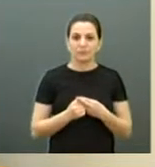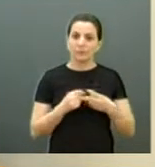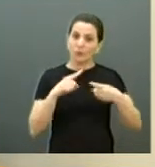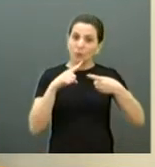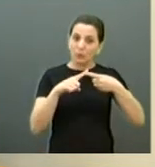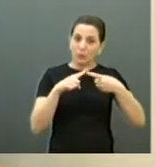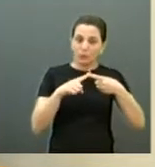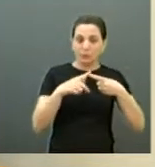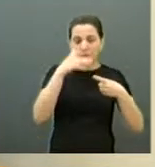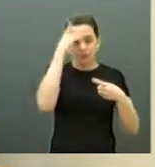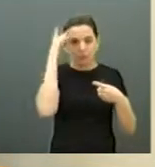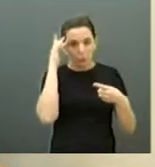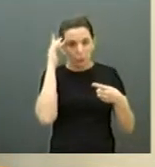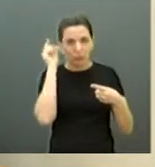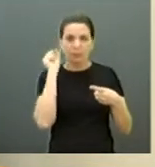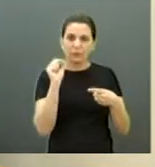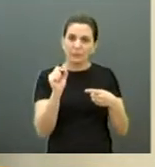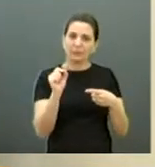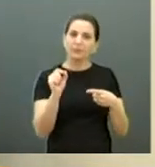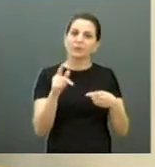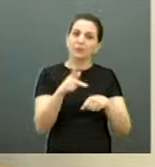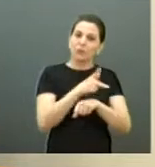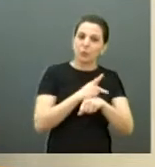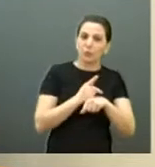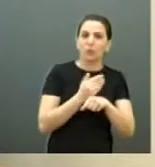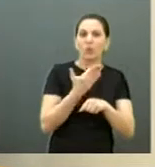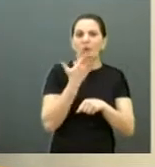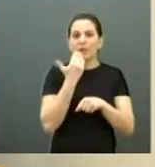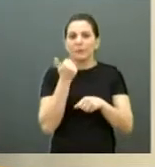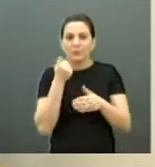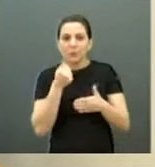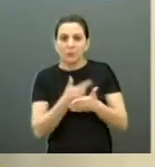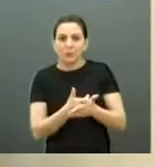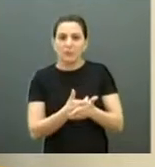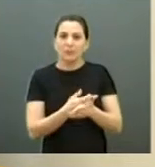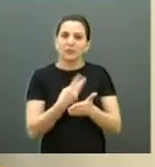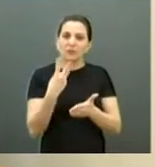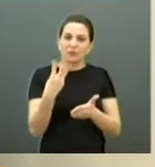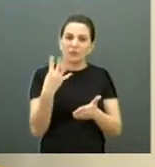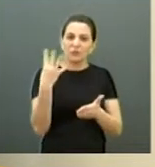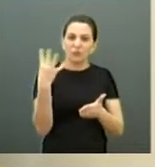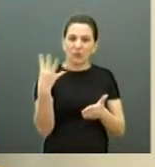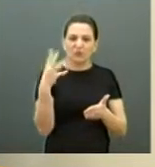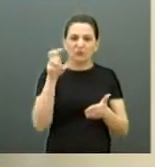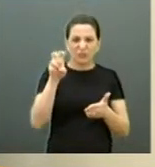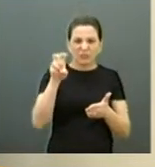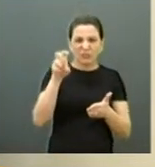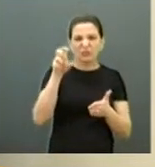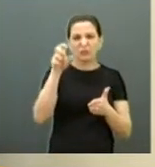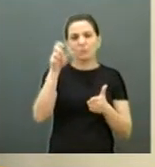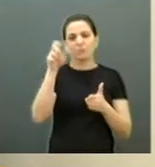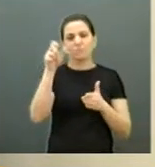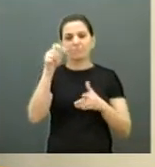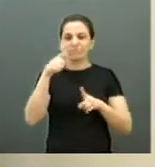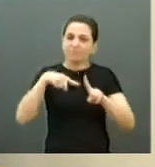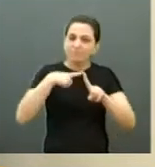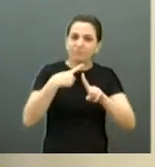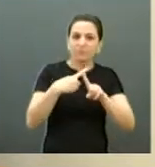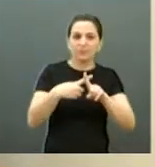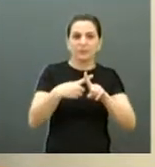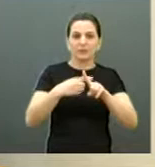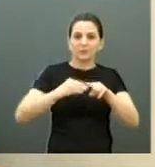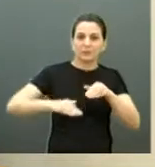um servidor nos procurou dizendo que alguns alimentos estão sendo comprados por três quatro cinco vezes o valor de mercado